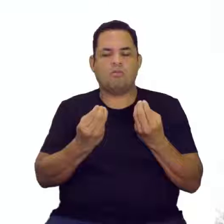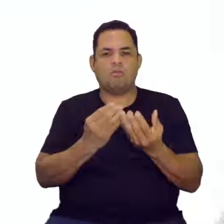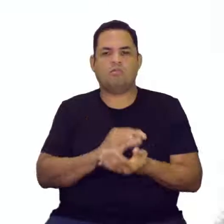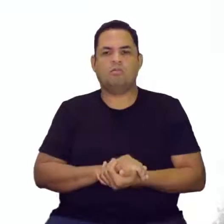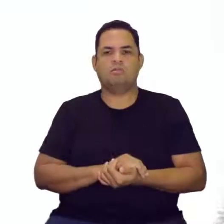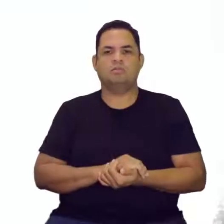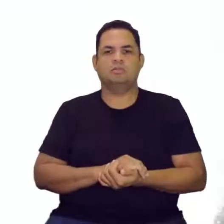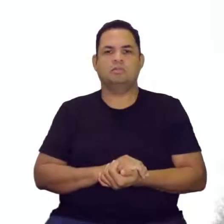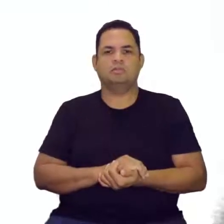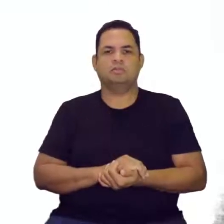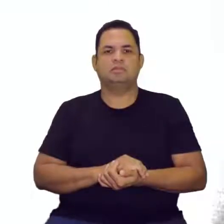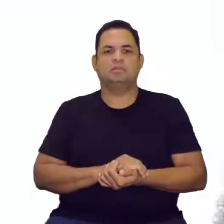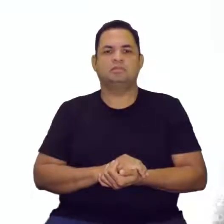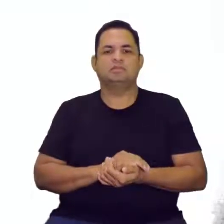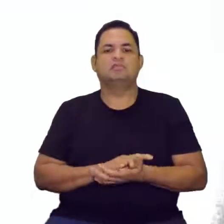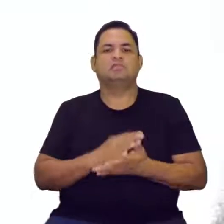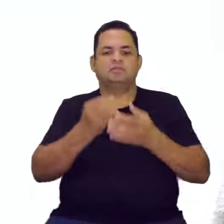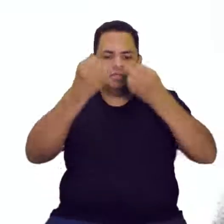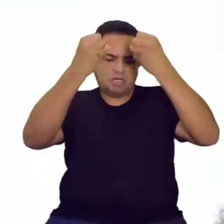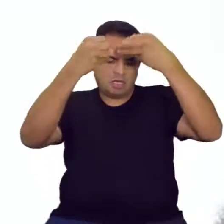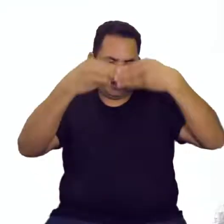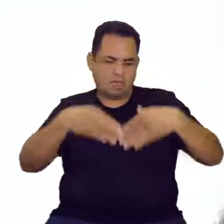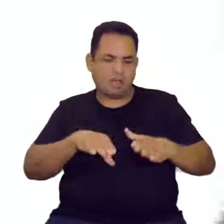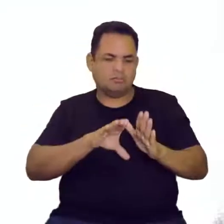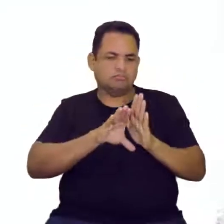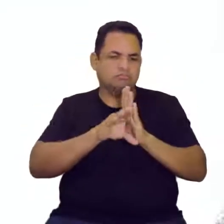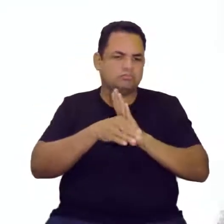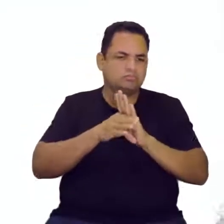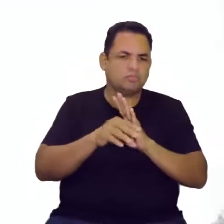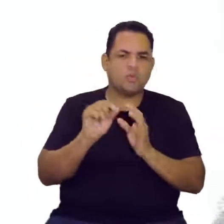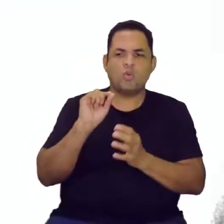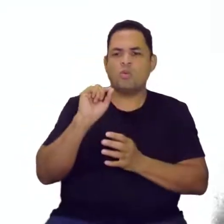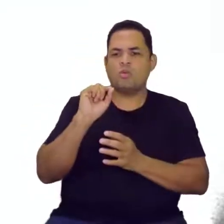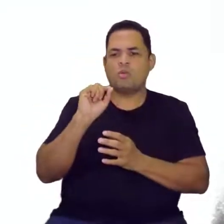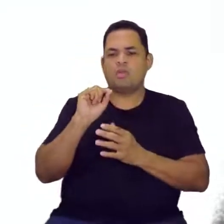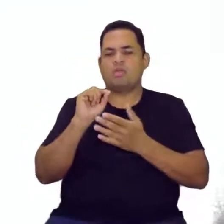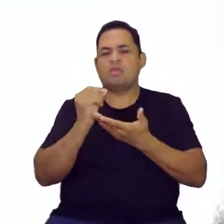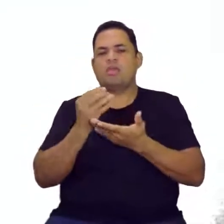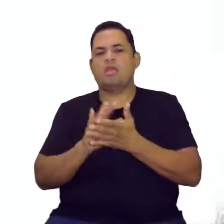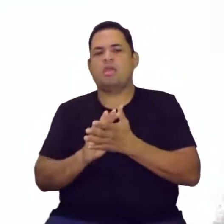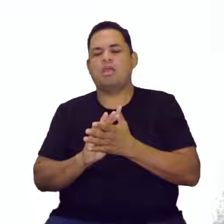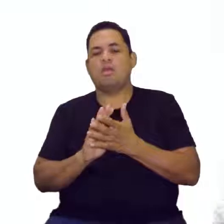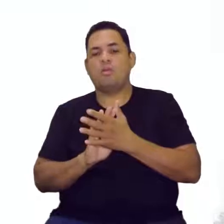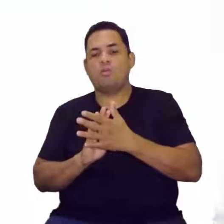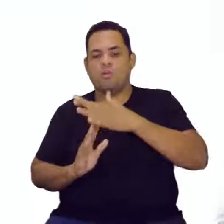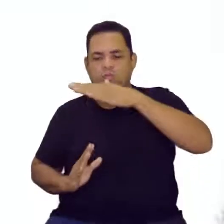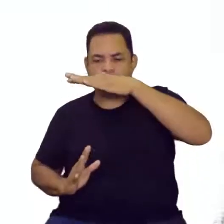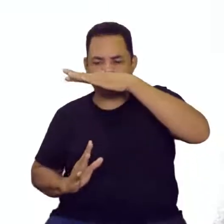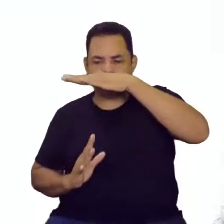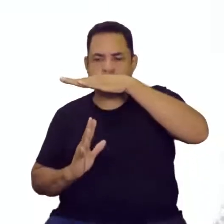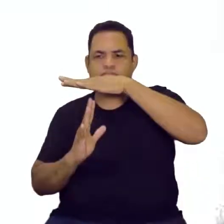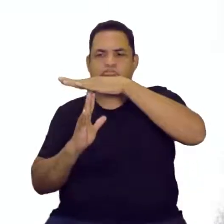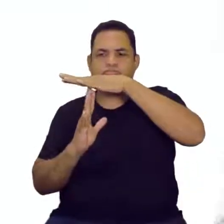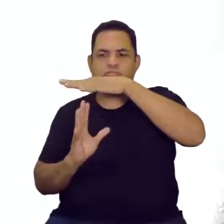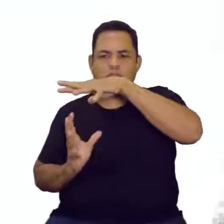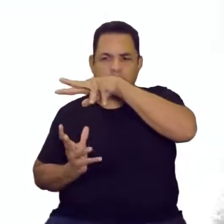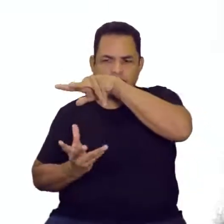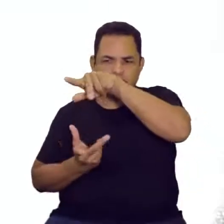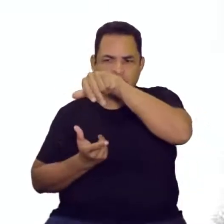vai falar dos conceitos, o que é o efeito estufa, desde quando ele